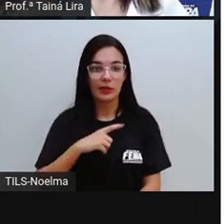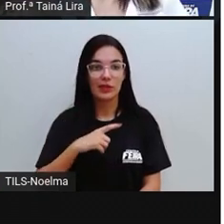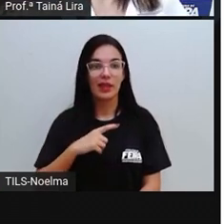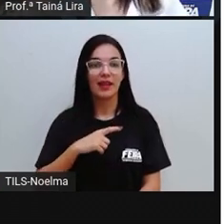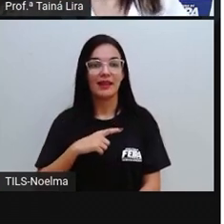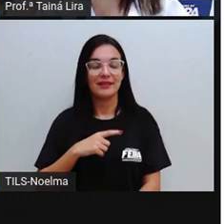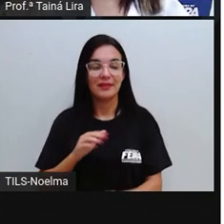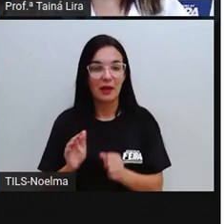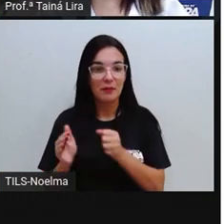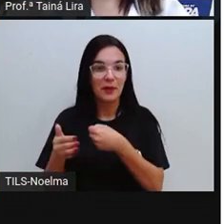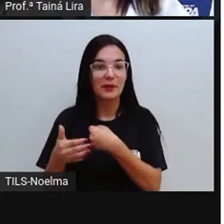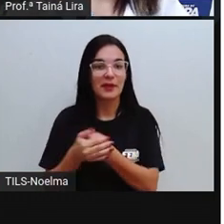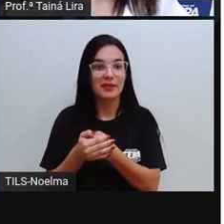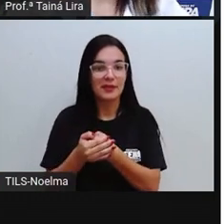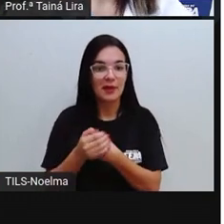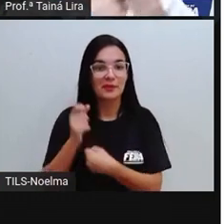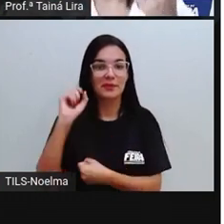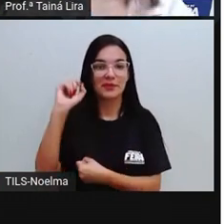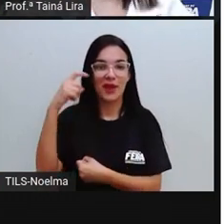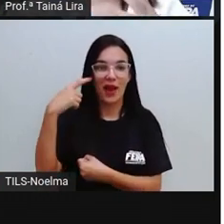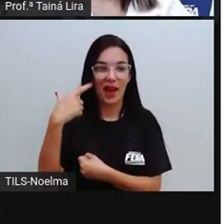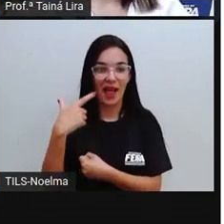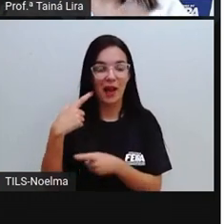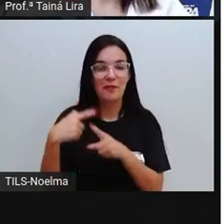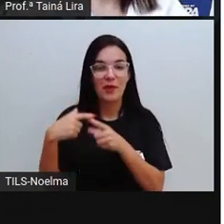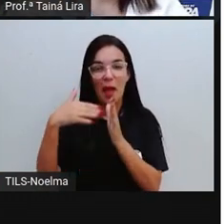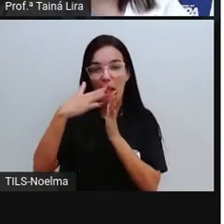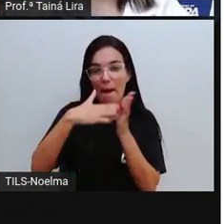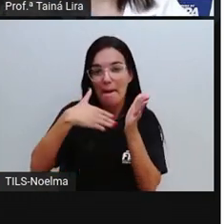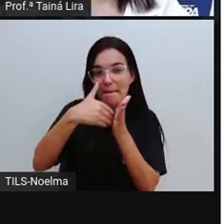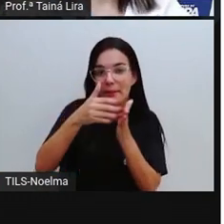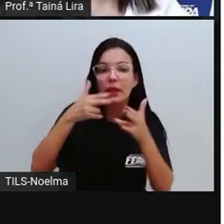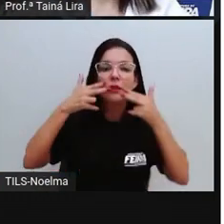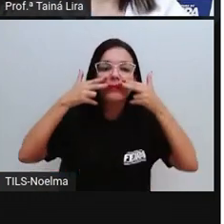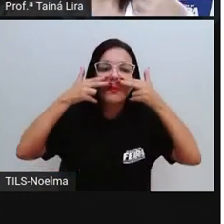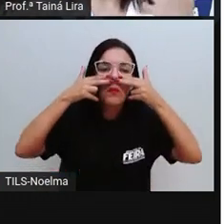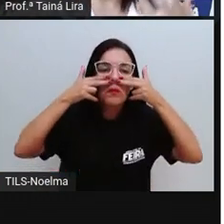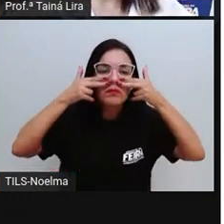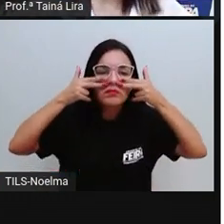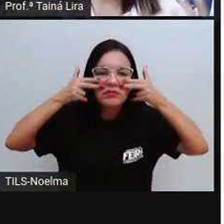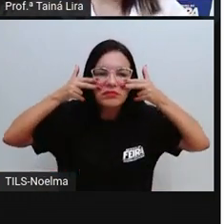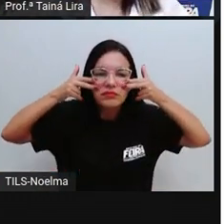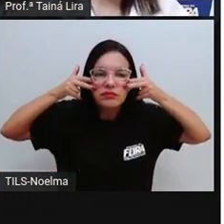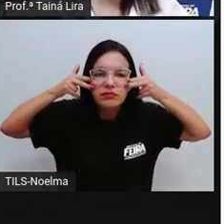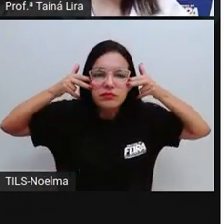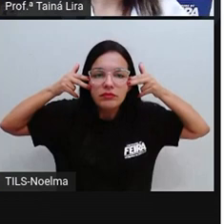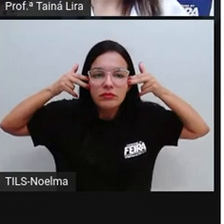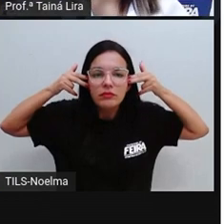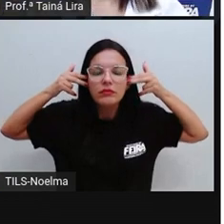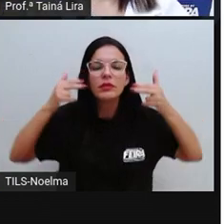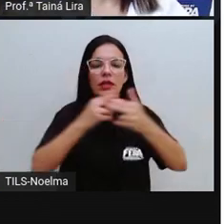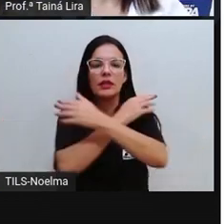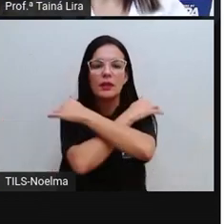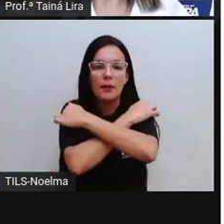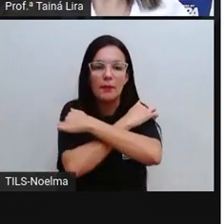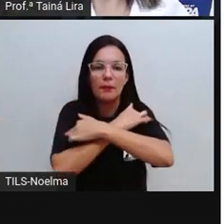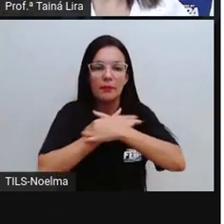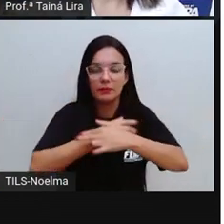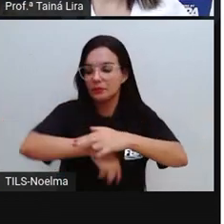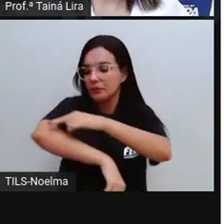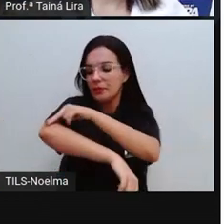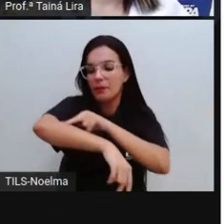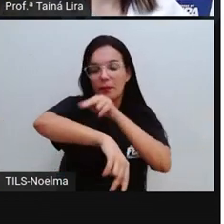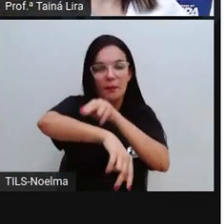mesmo tempo que o corpo está pintado por uma questão também de manifestação artístico-cultural, eles também estão